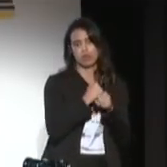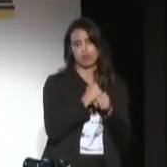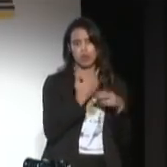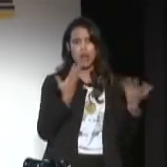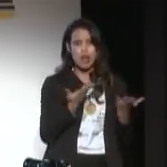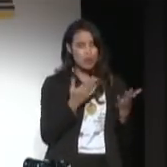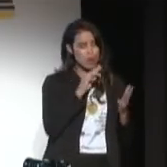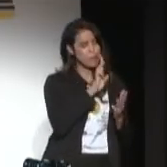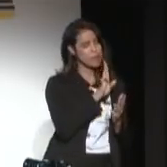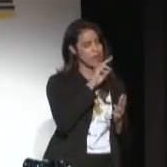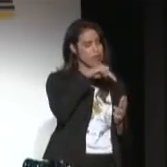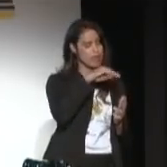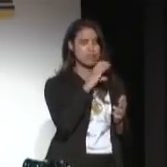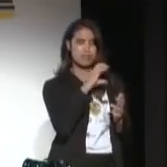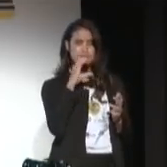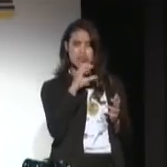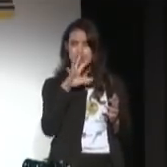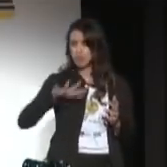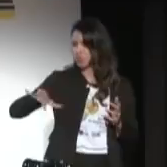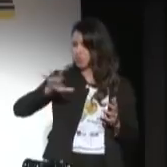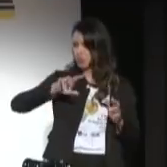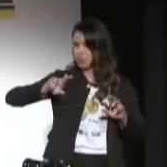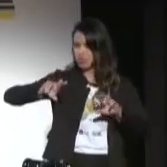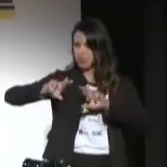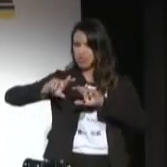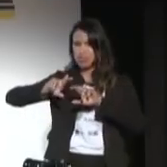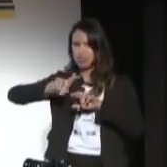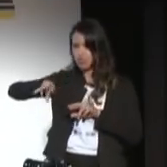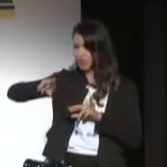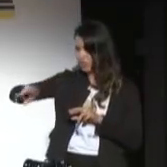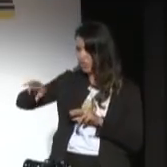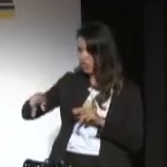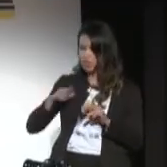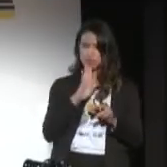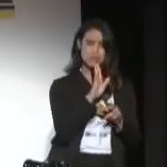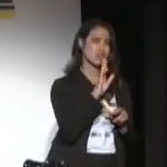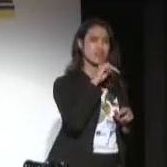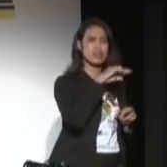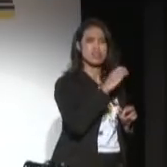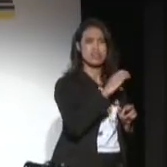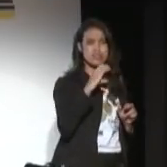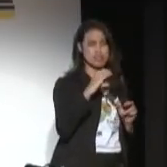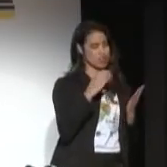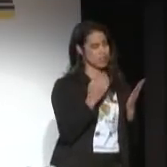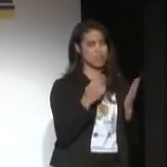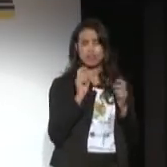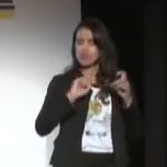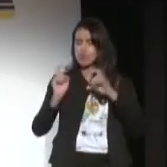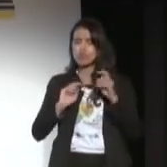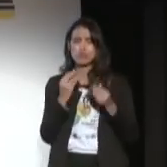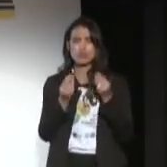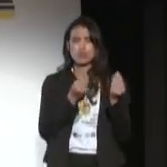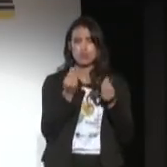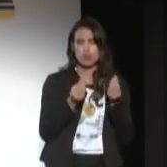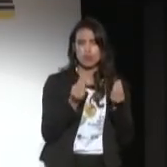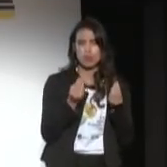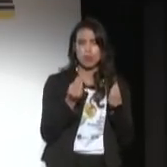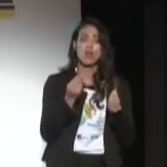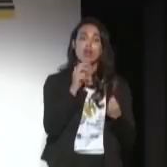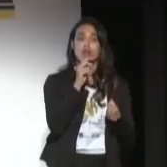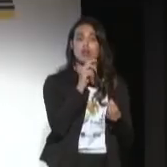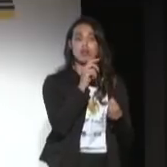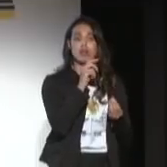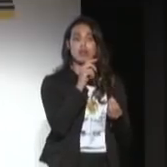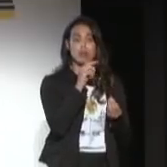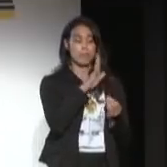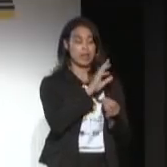BNCC para pessoas tão distintas? Então, falar de BNCC é falar das características, de quem essas pessoas são e como elas vão ajudar as pessoas que